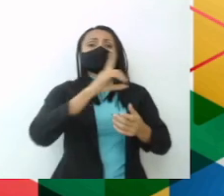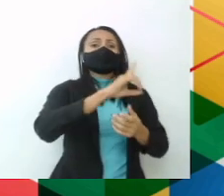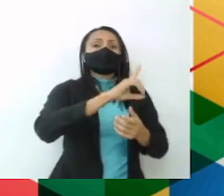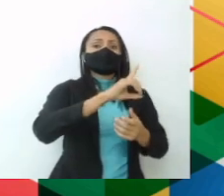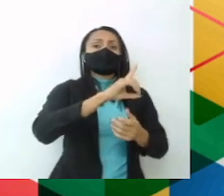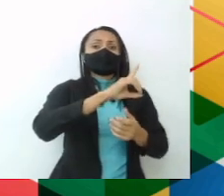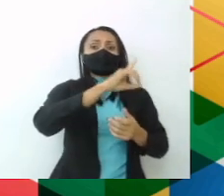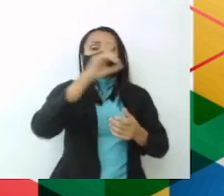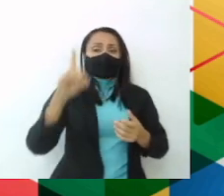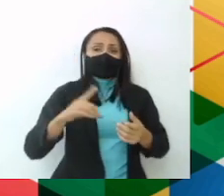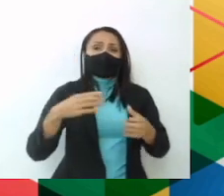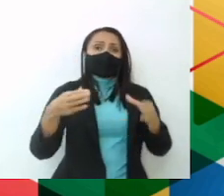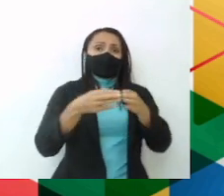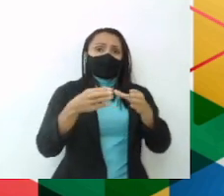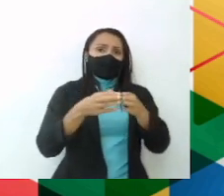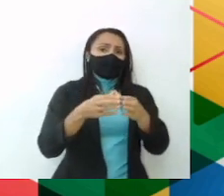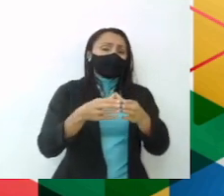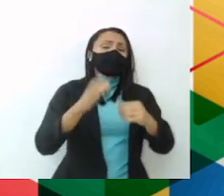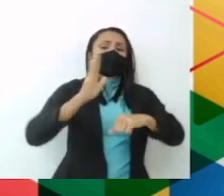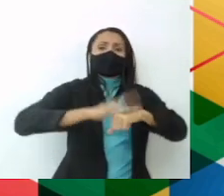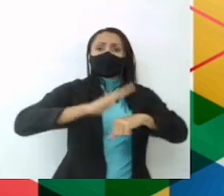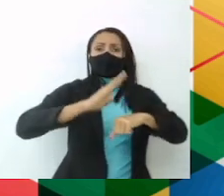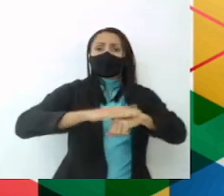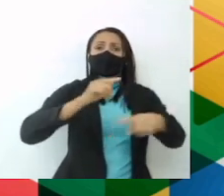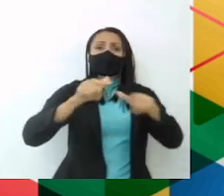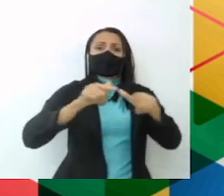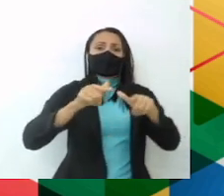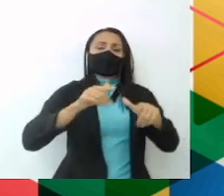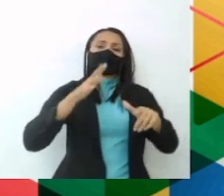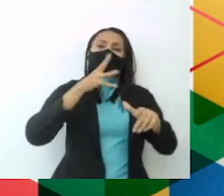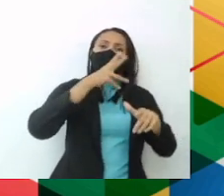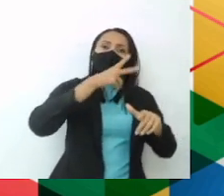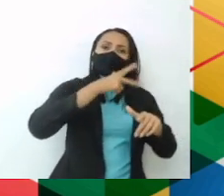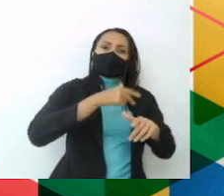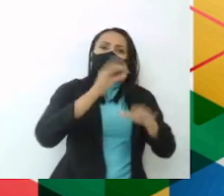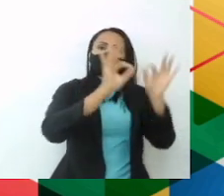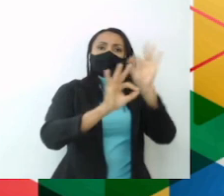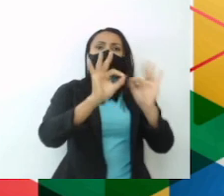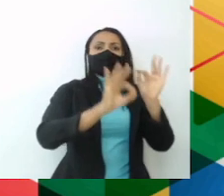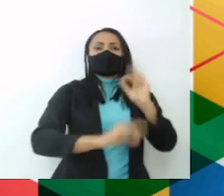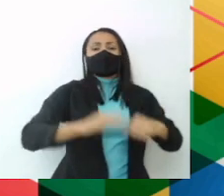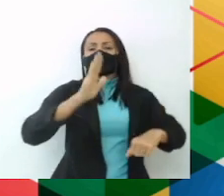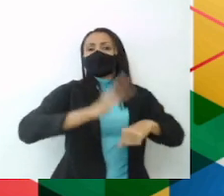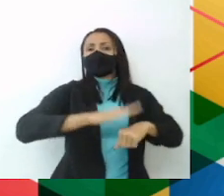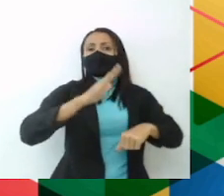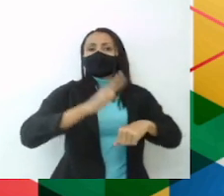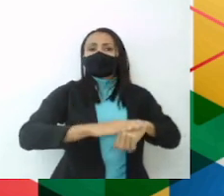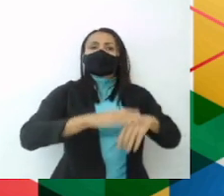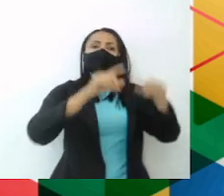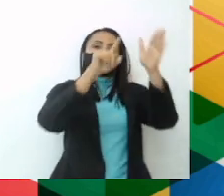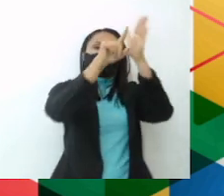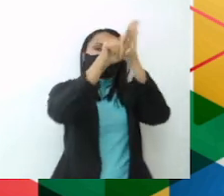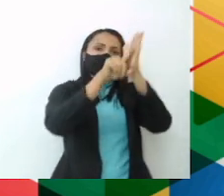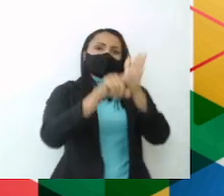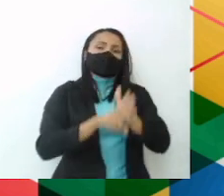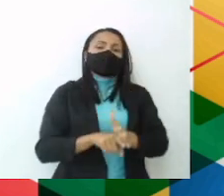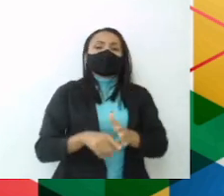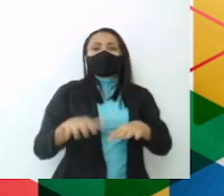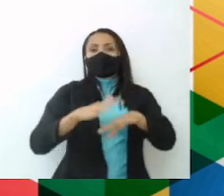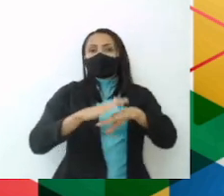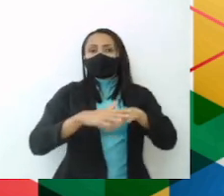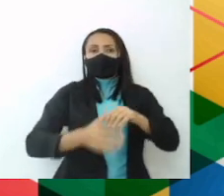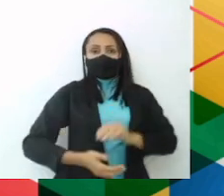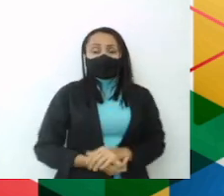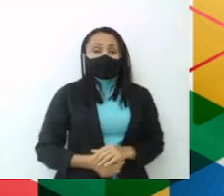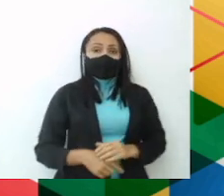esse mesmo grupo de trabalhadores demorará para elaborar o mesmo banco de questões? Então,